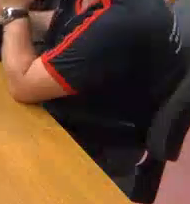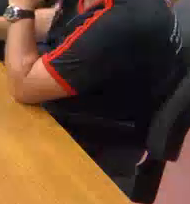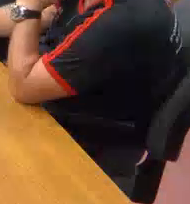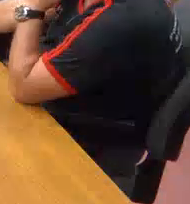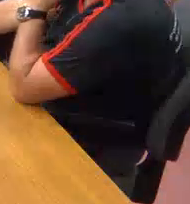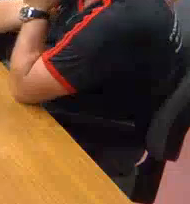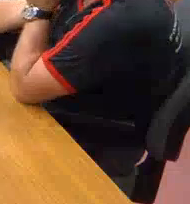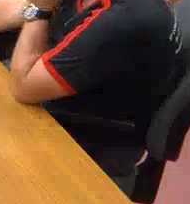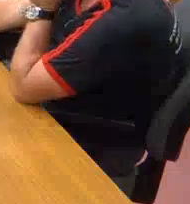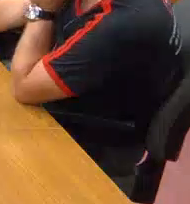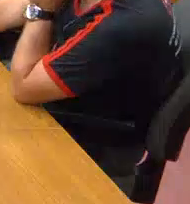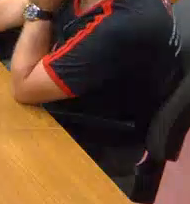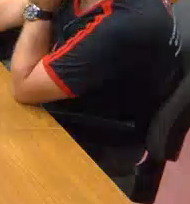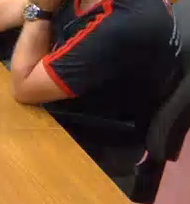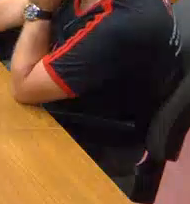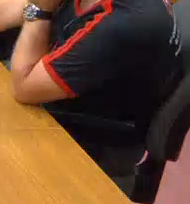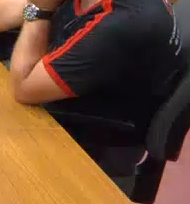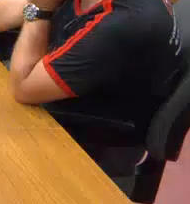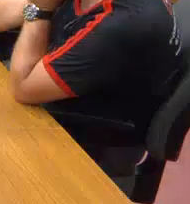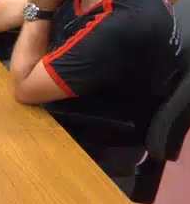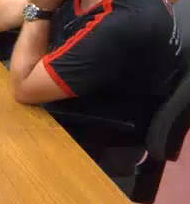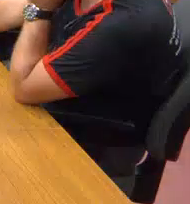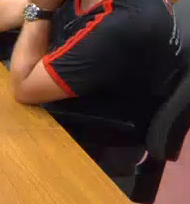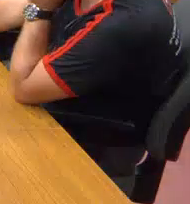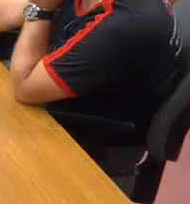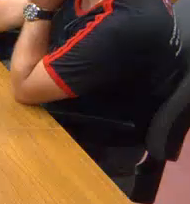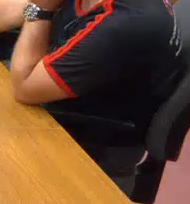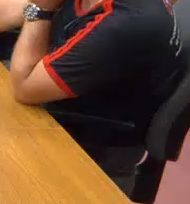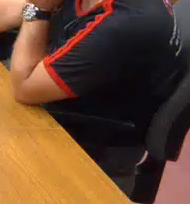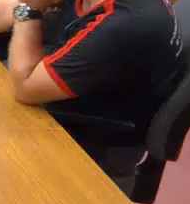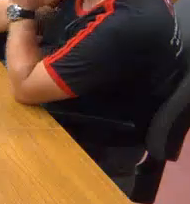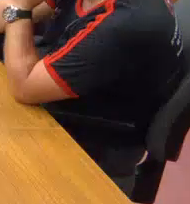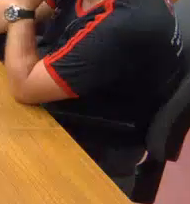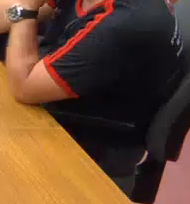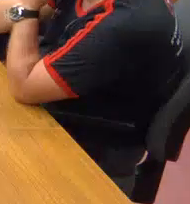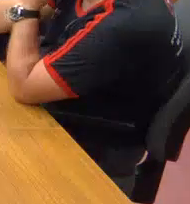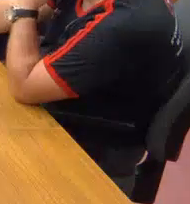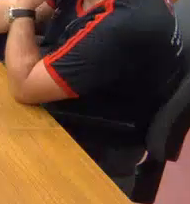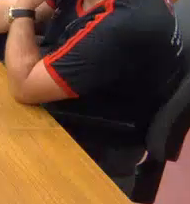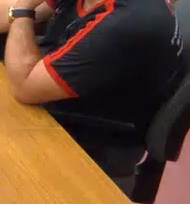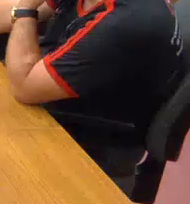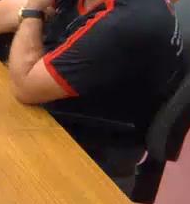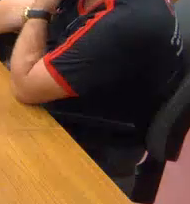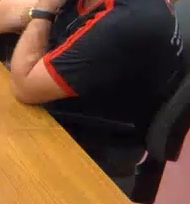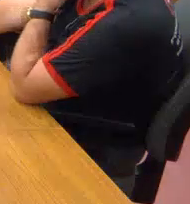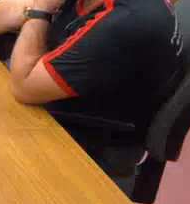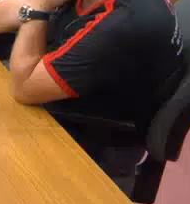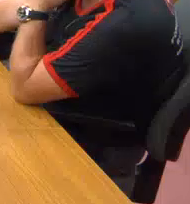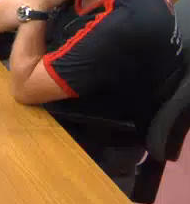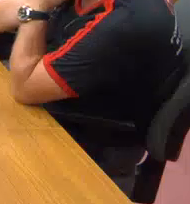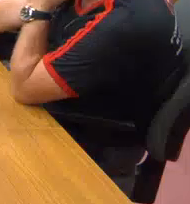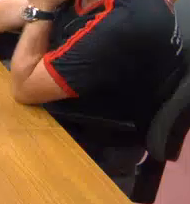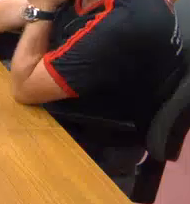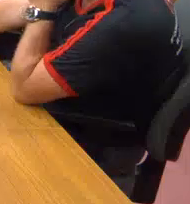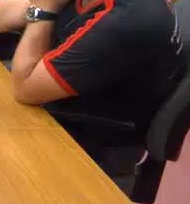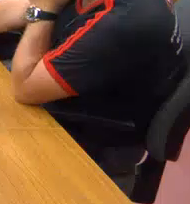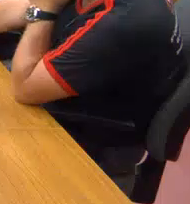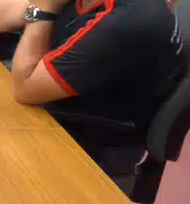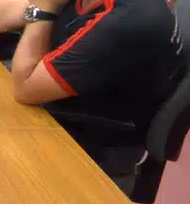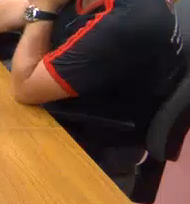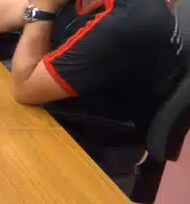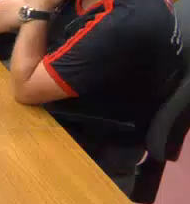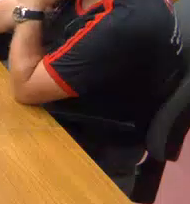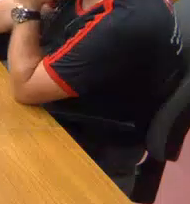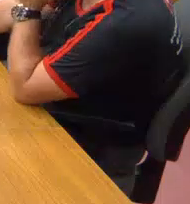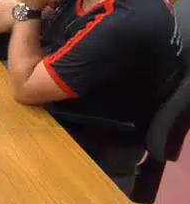Muito obrigado vamos ouvir agora senhor Marco Antônio Xavier diretor financeiro da Nova Central Sindical dos